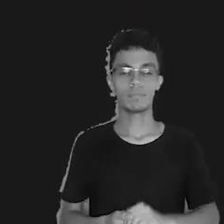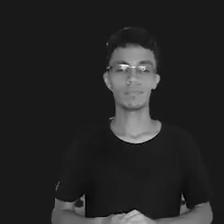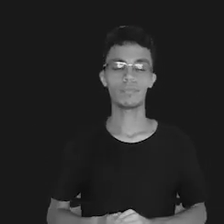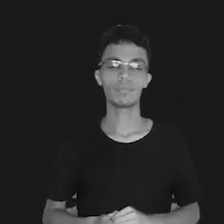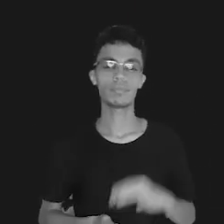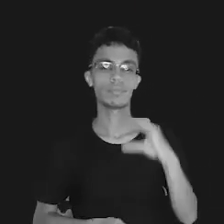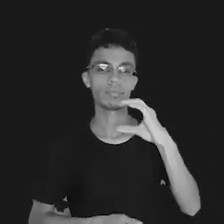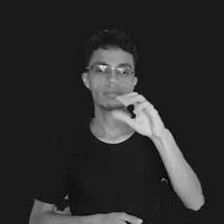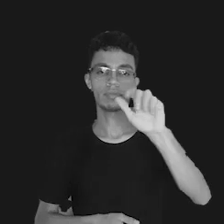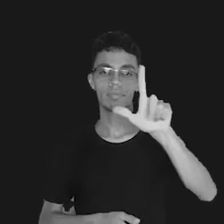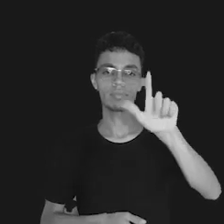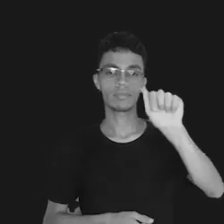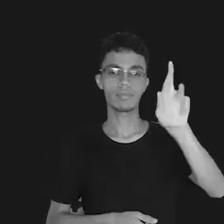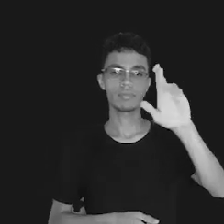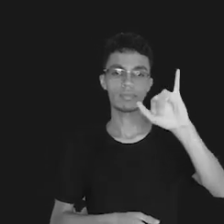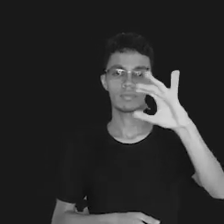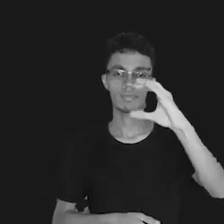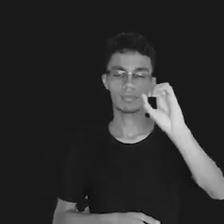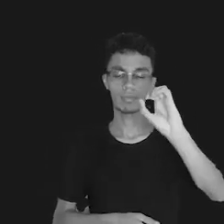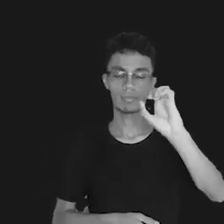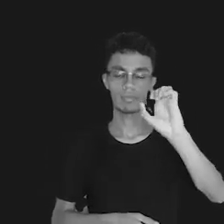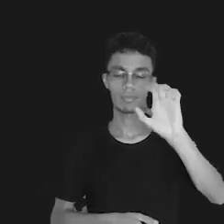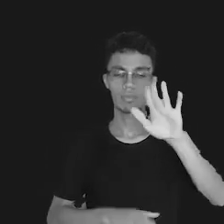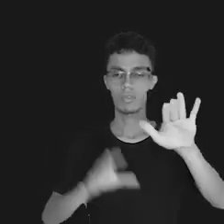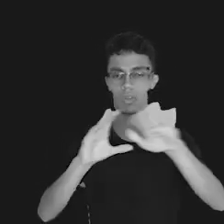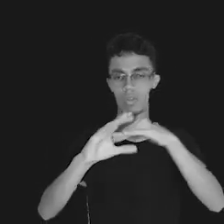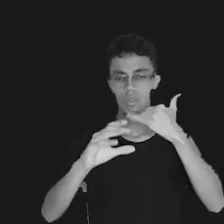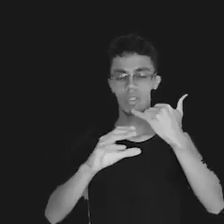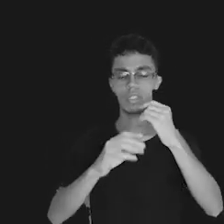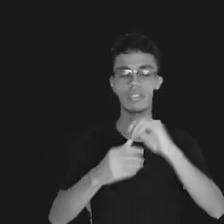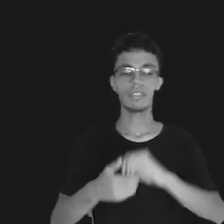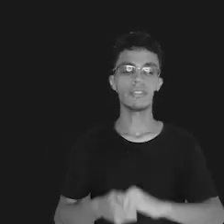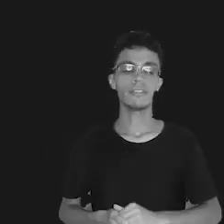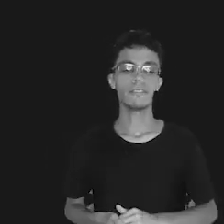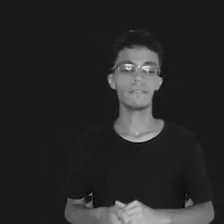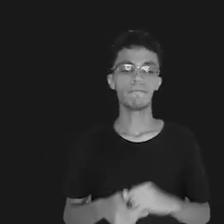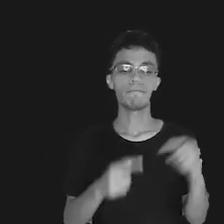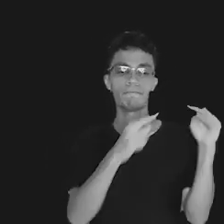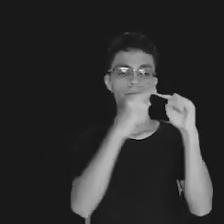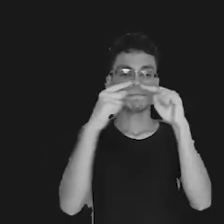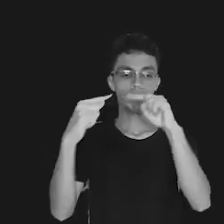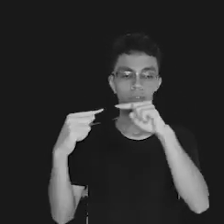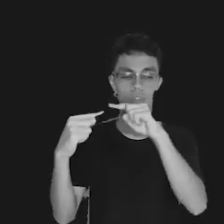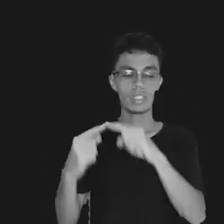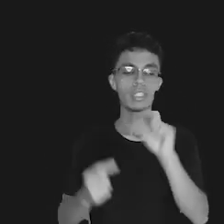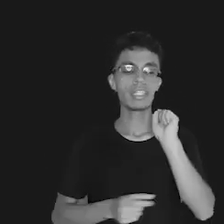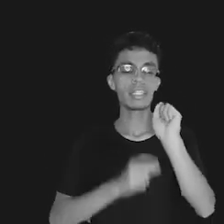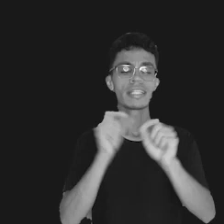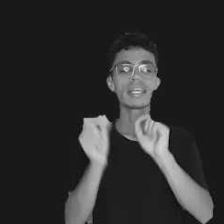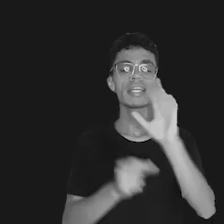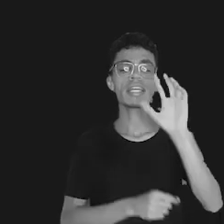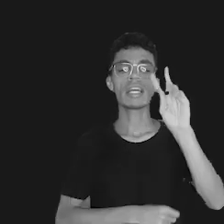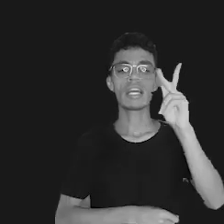A Clarice pergunta aqui no YouTube, a partir desse contato com a obra teatral, quem é a Hilda Hilst para vocês